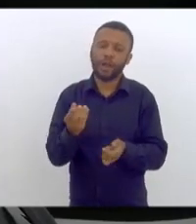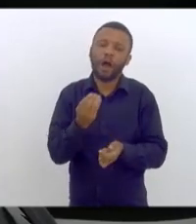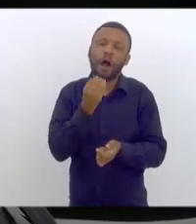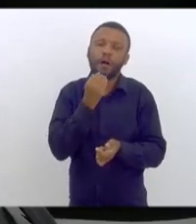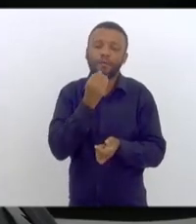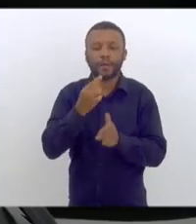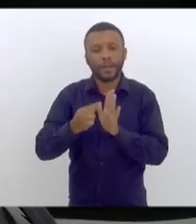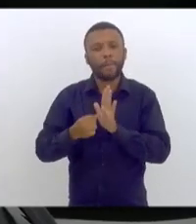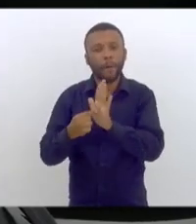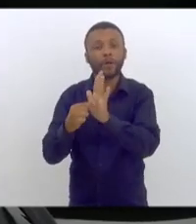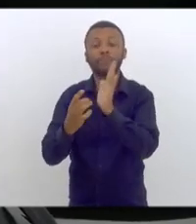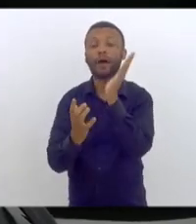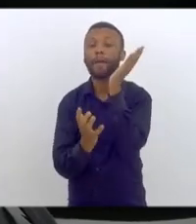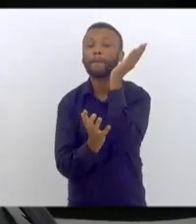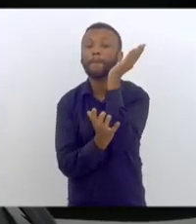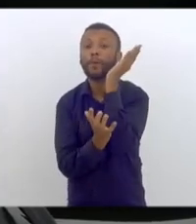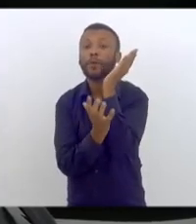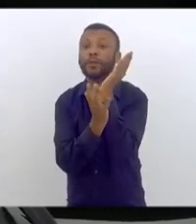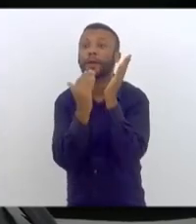maior